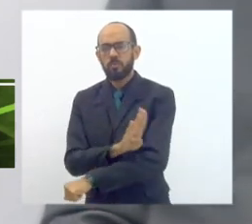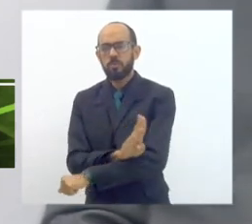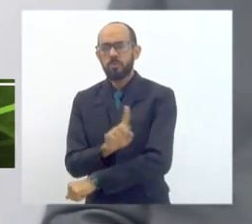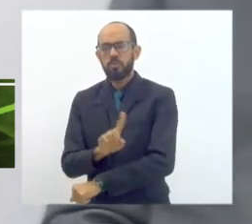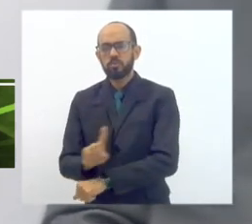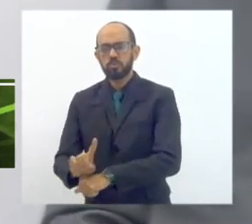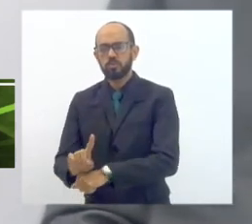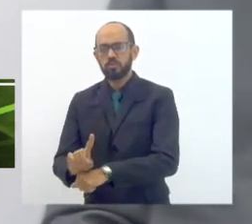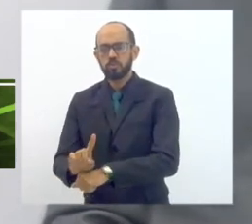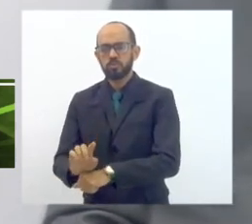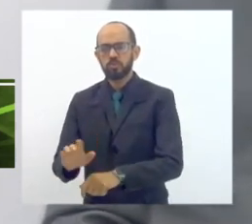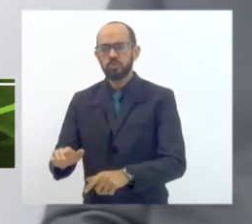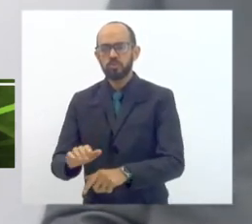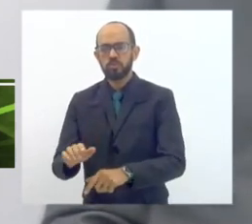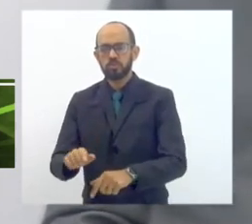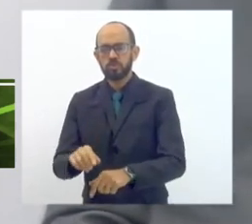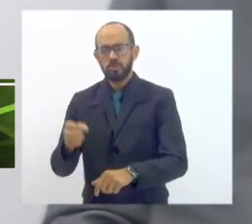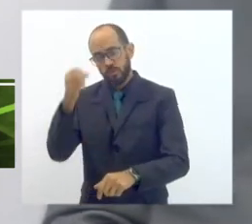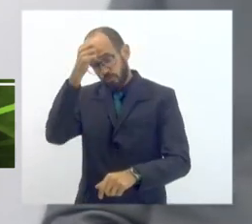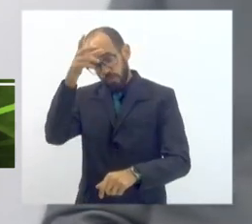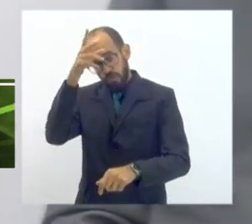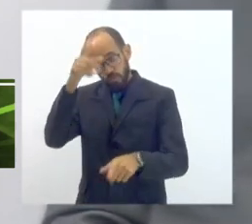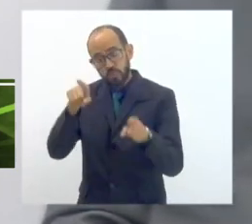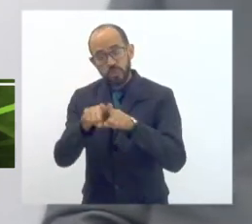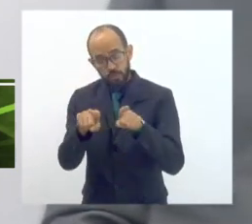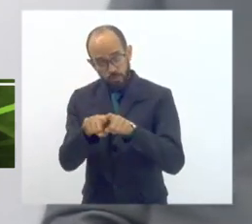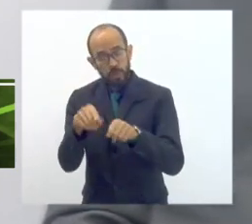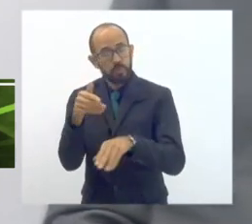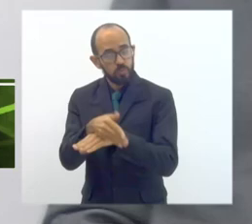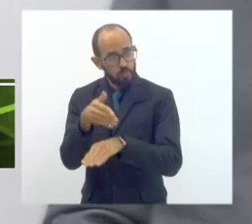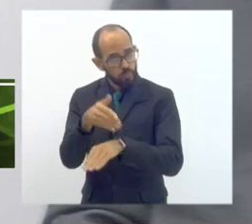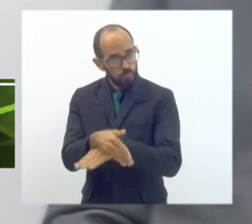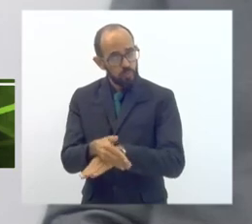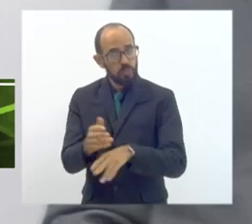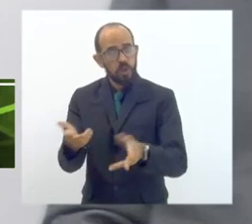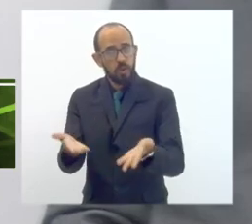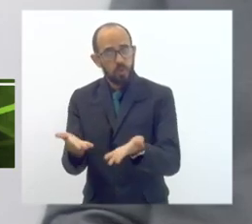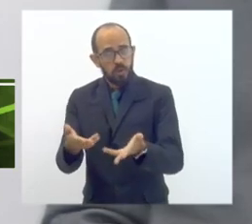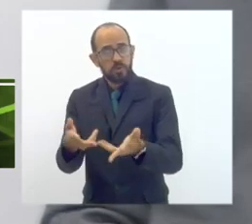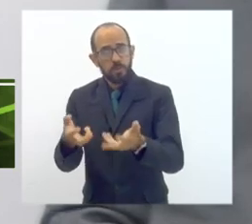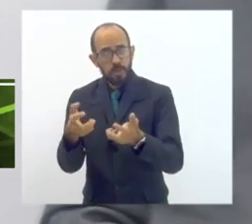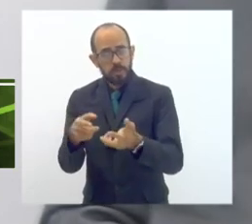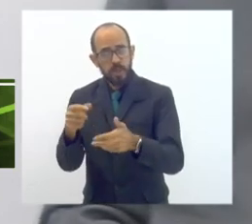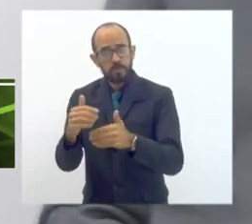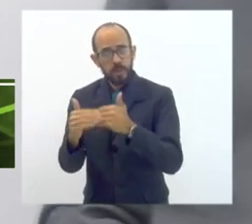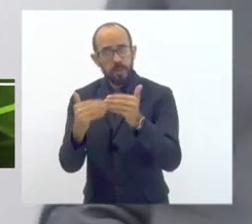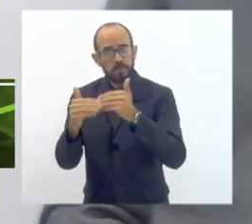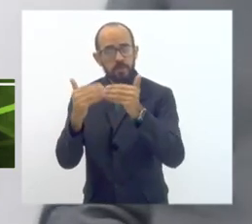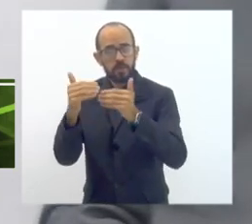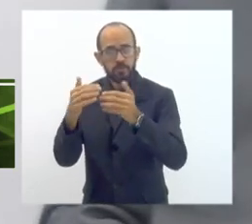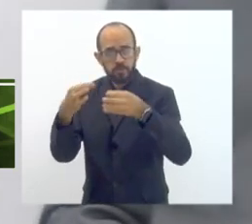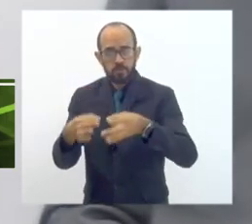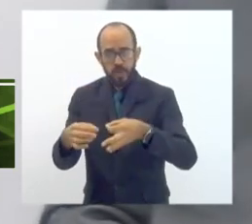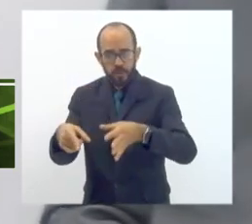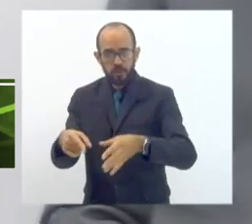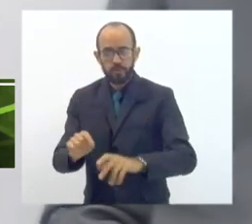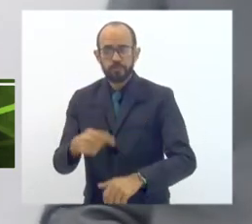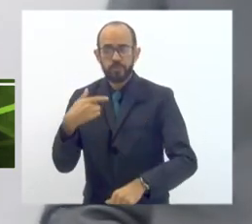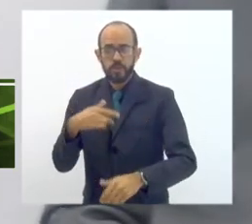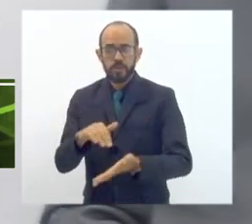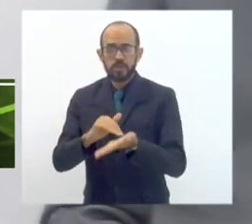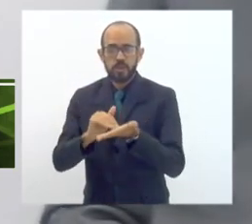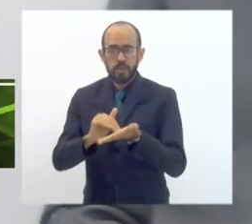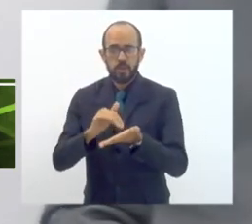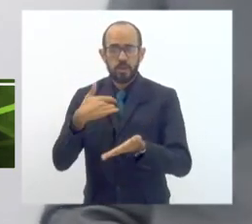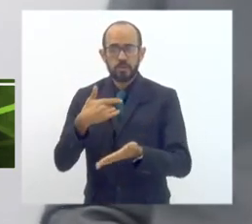Baixada Litorânea, que os prefeitos também estavam em peso. E agora a gente vê que a gente está caminhando para o lugar certo. Secretaria de Saúde